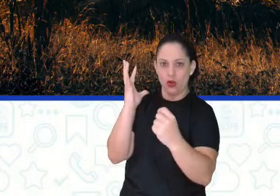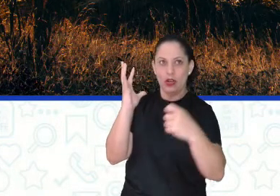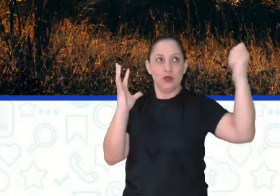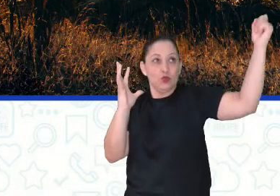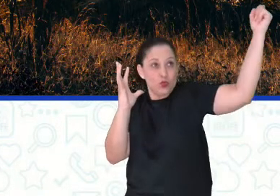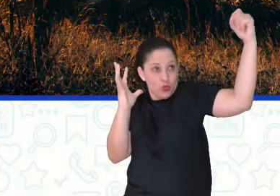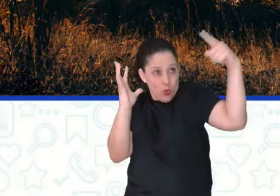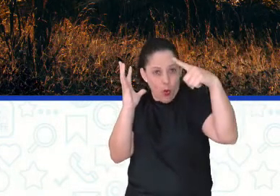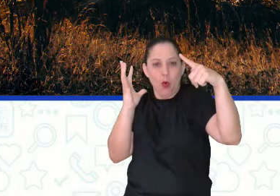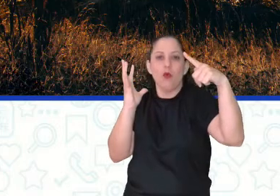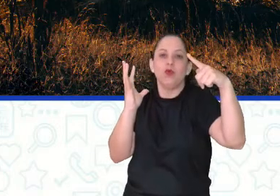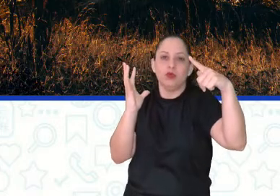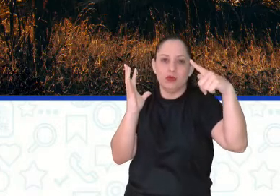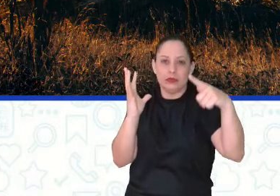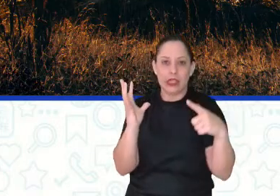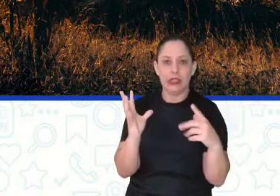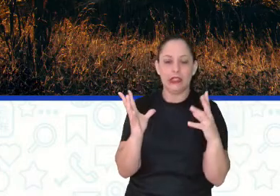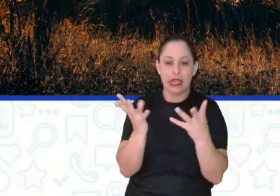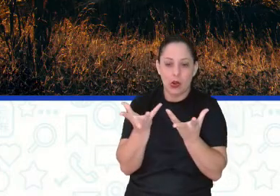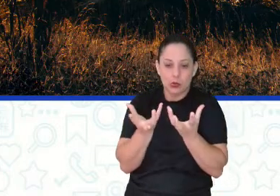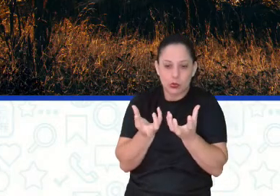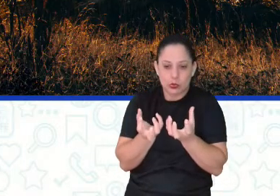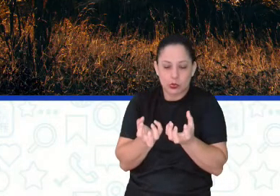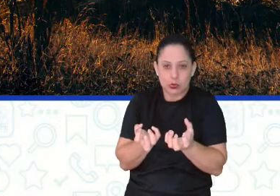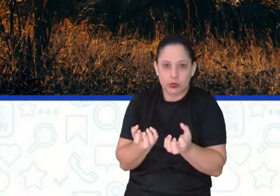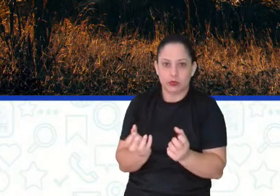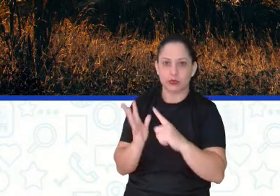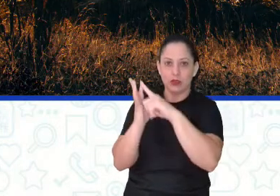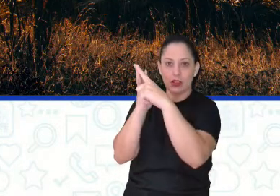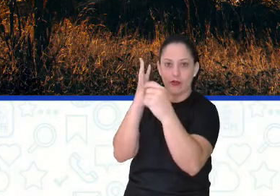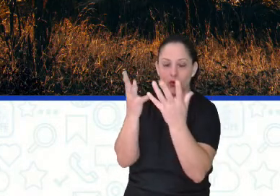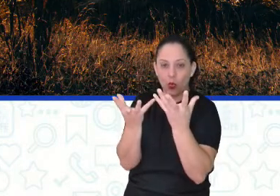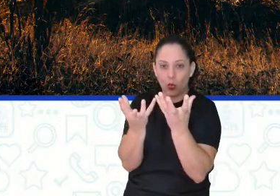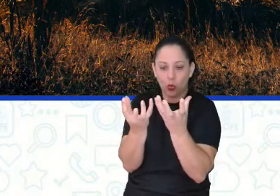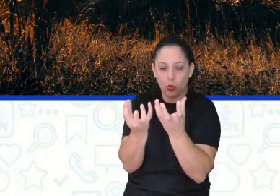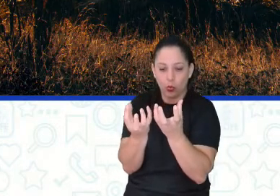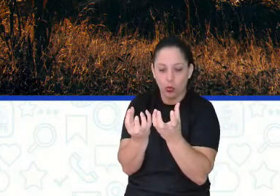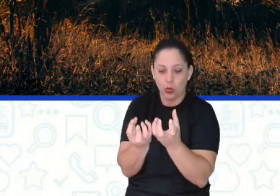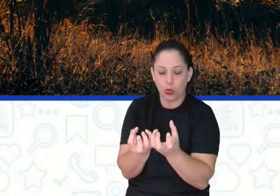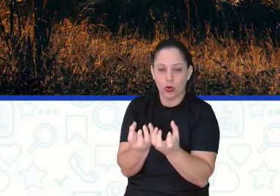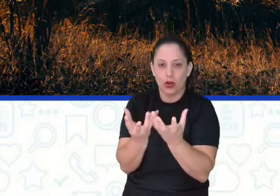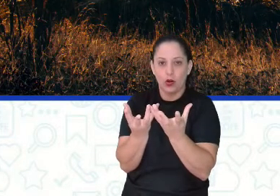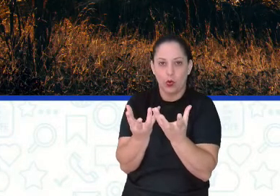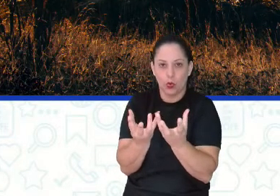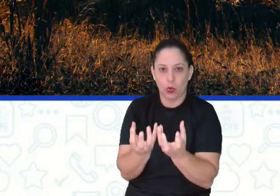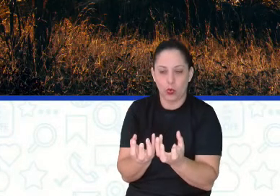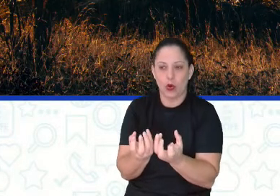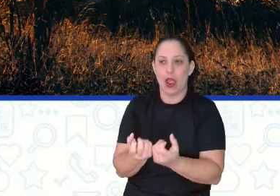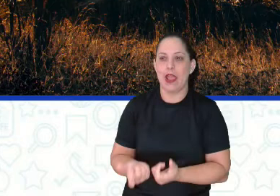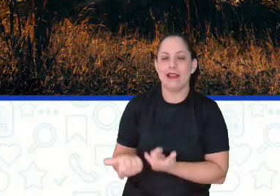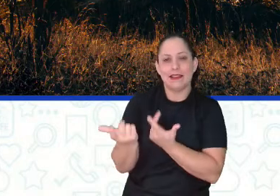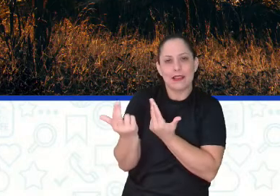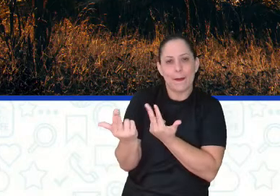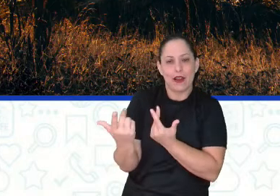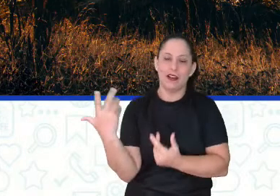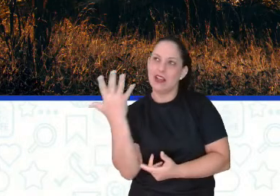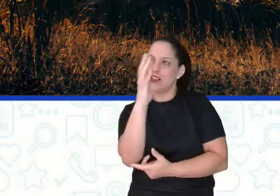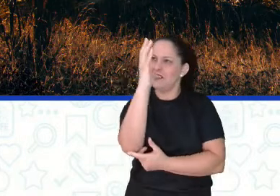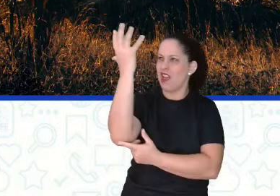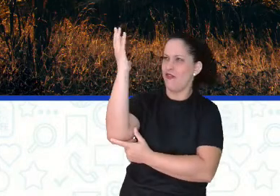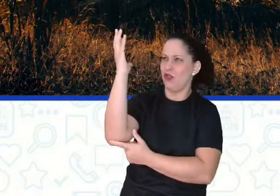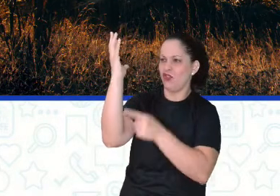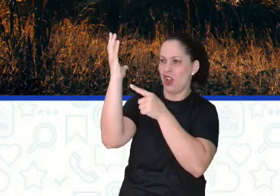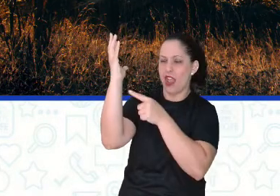mais intenso, da seca brava mesmo. Então, ele começa a ver que parece que até as árvores estão mortas